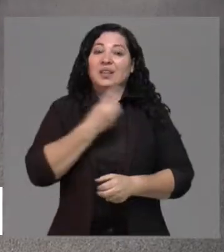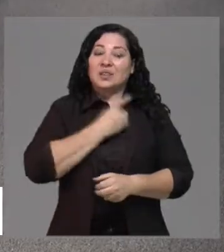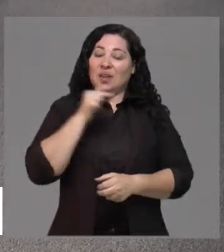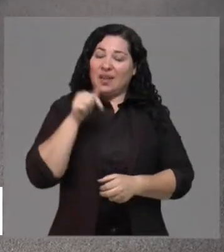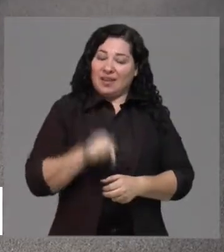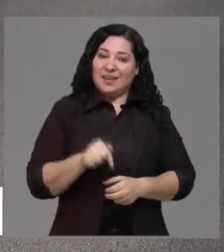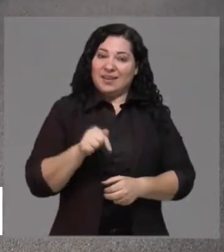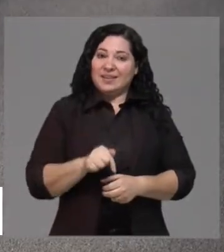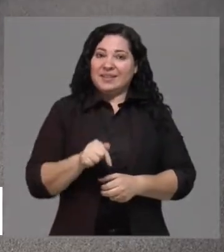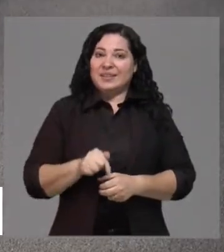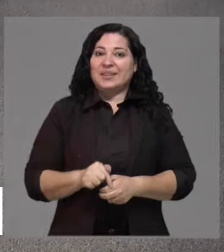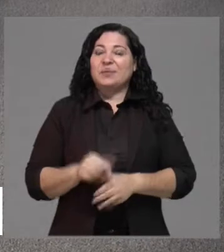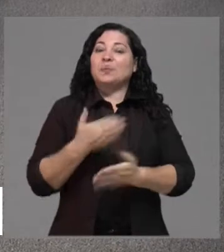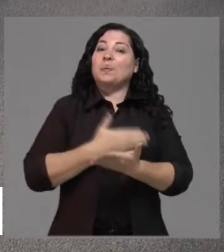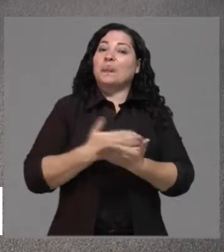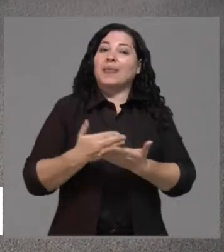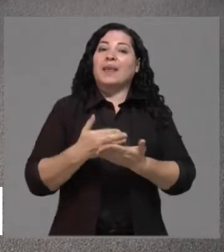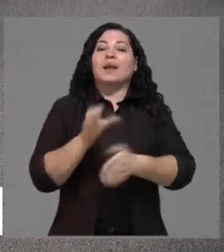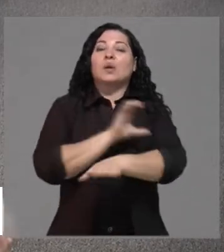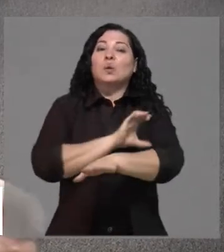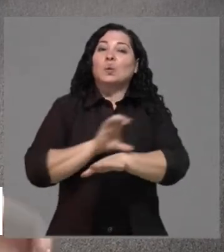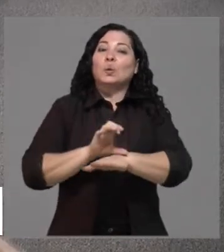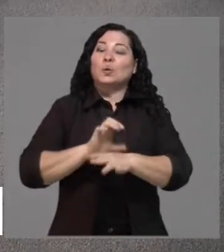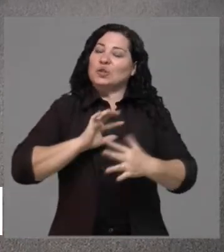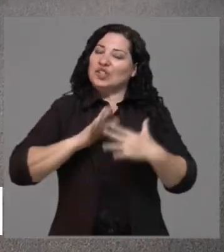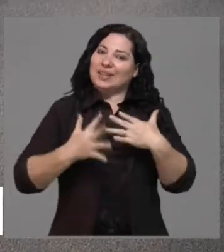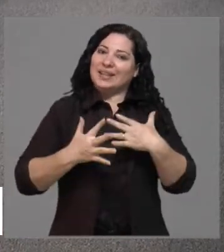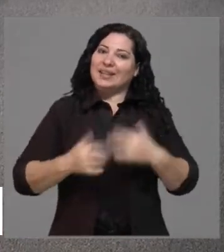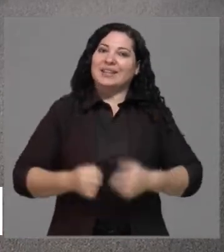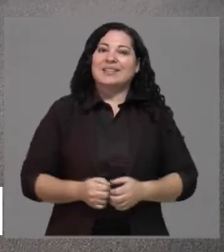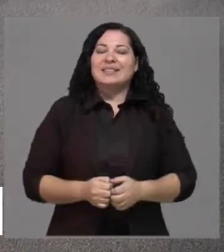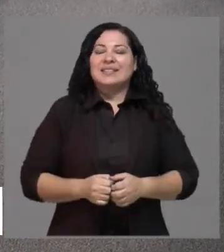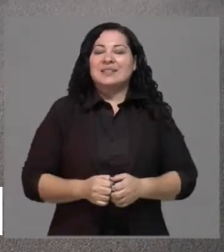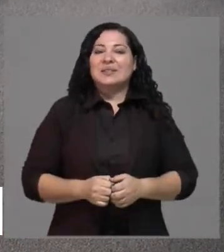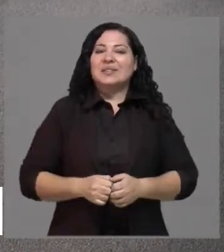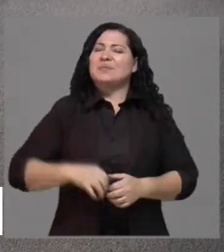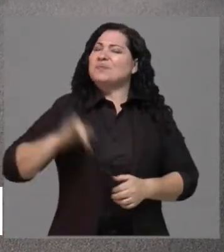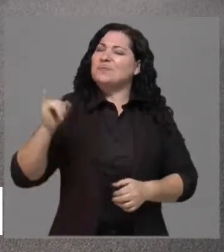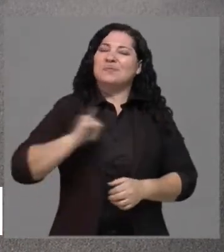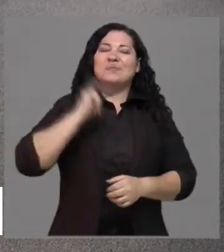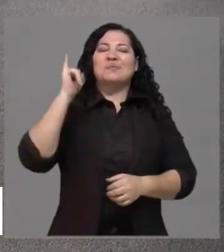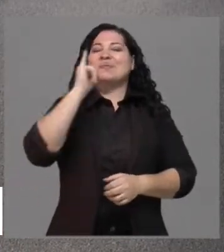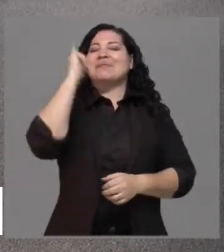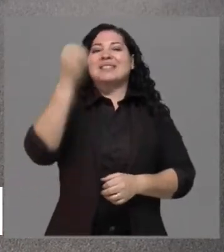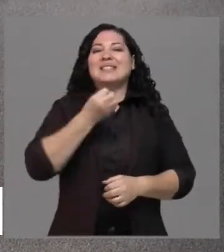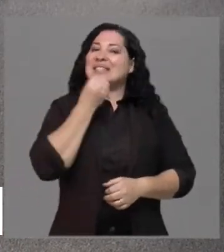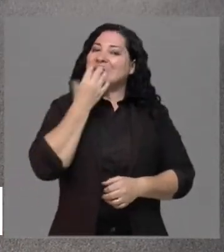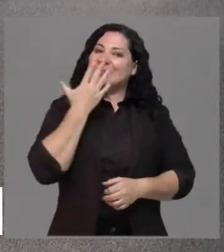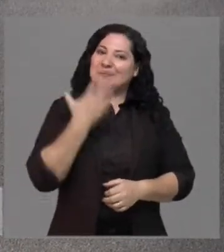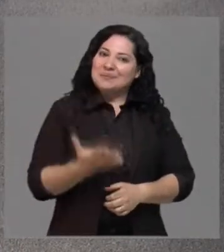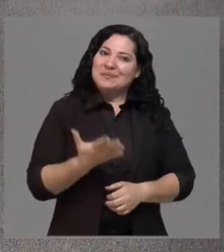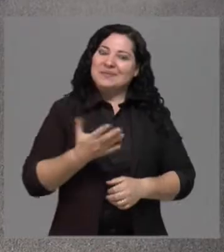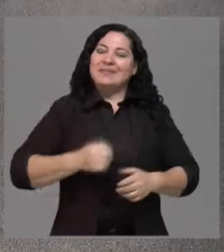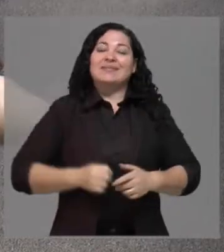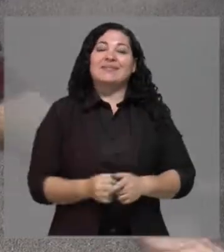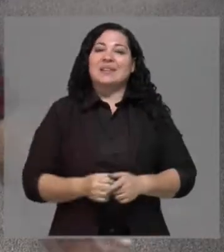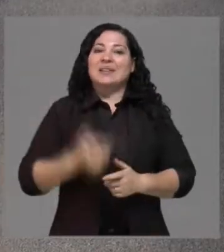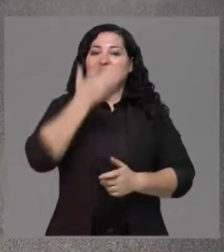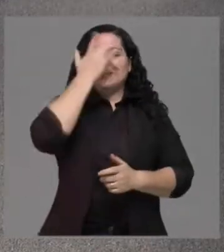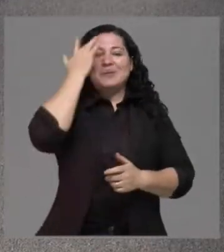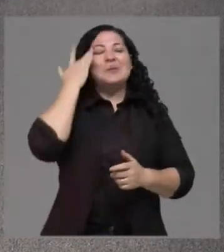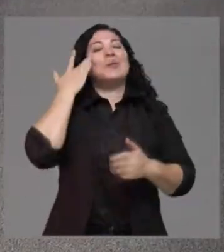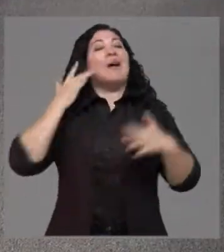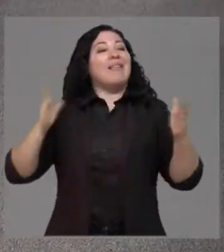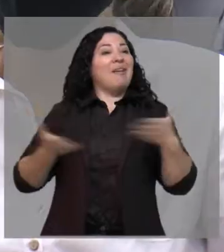Nós estamos aqui neste momento, começando o curso, iniciando o curso de Libras. Momento muito bom, maravilhoso. O pessoal